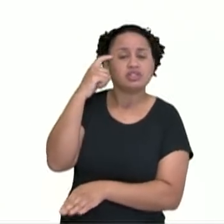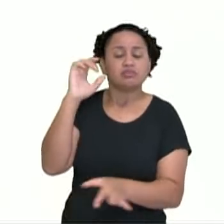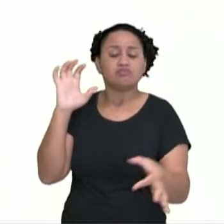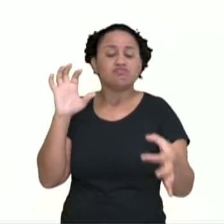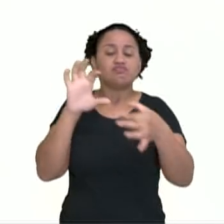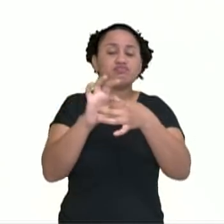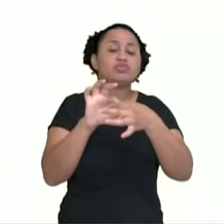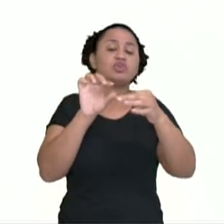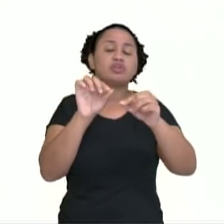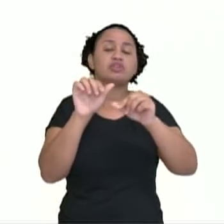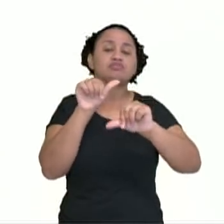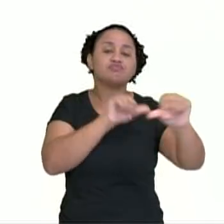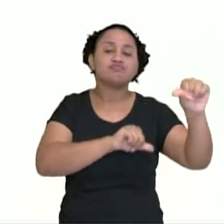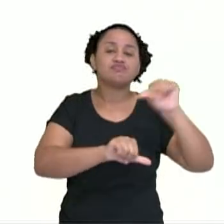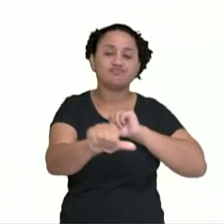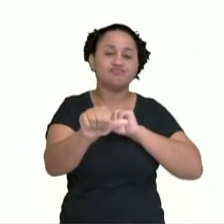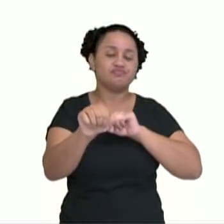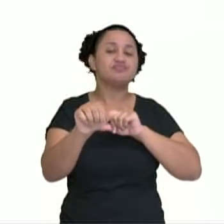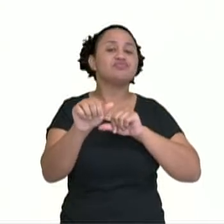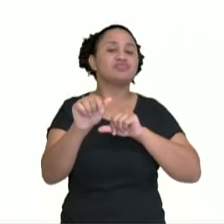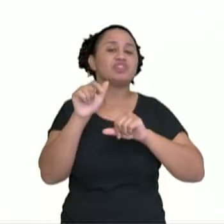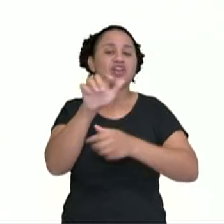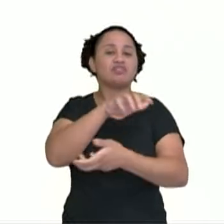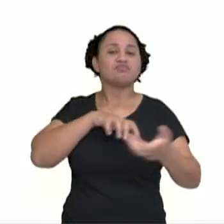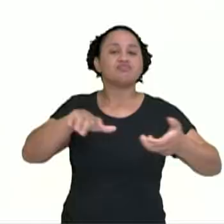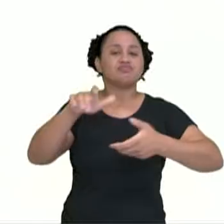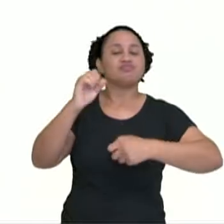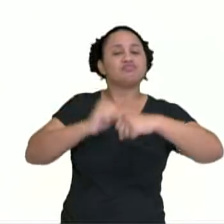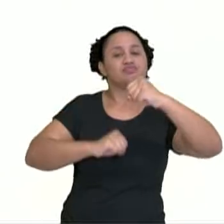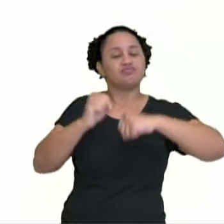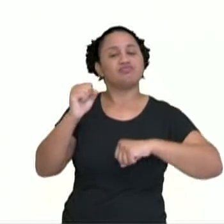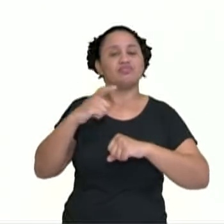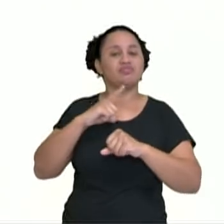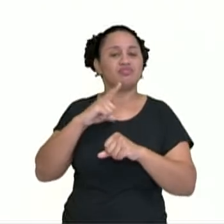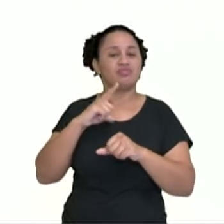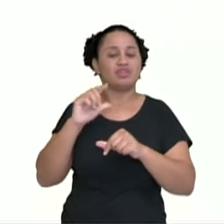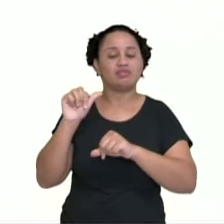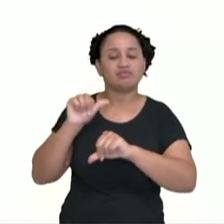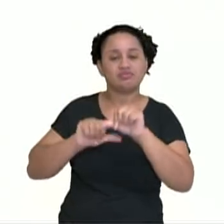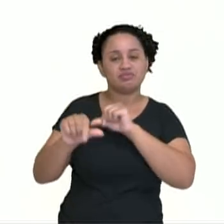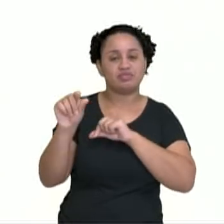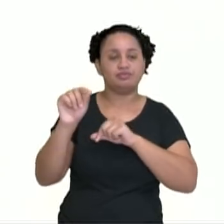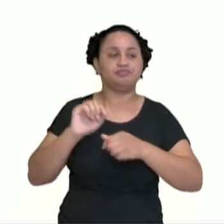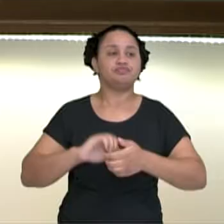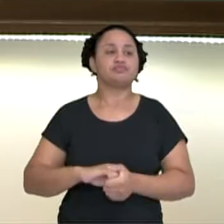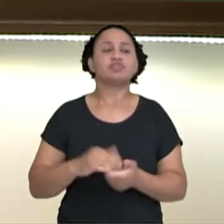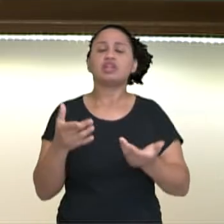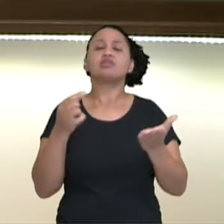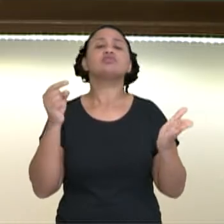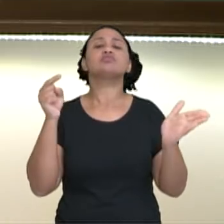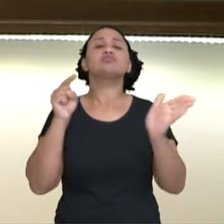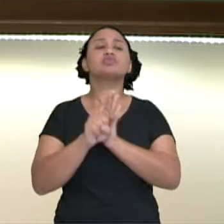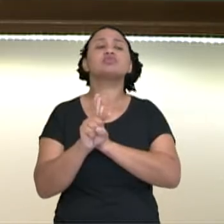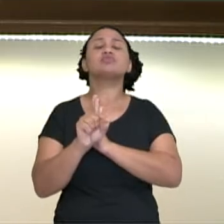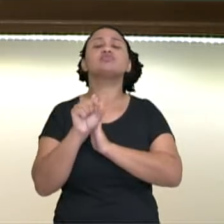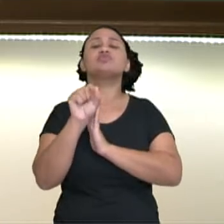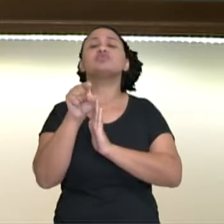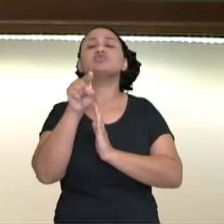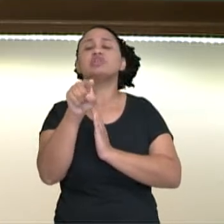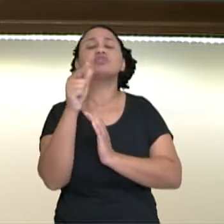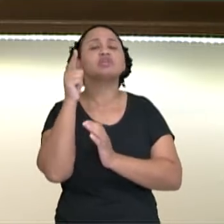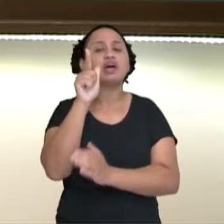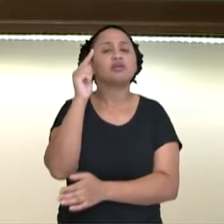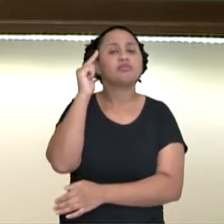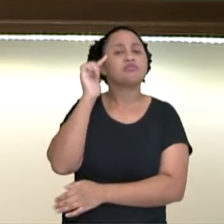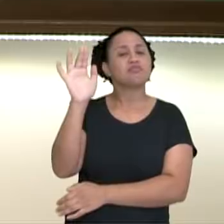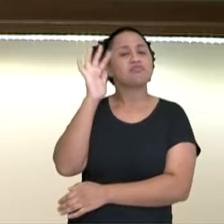essas transformações que a Revolução Industrial trouxeram para a gente, E aí eu pergunto para vocês, você